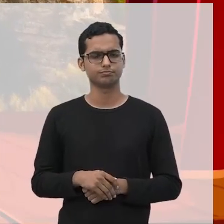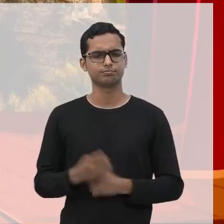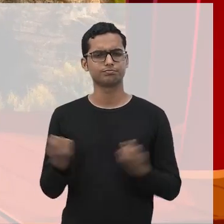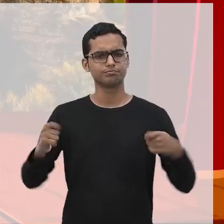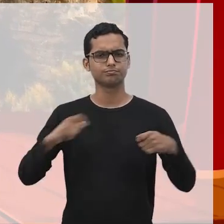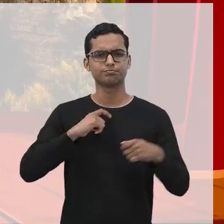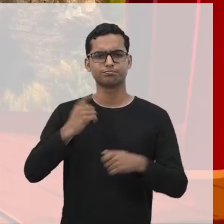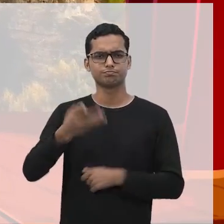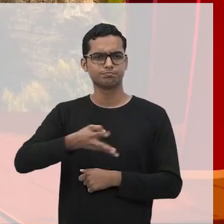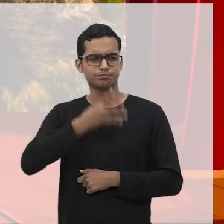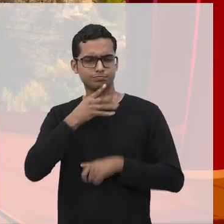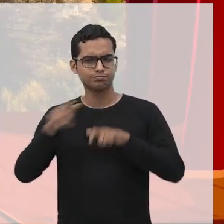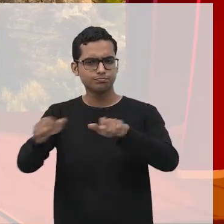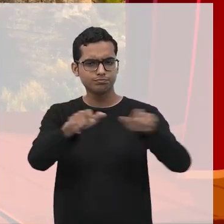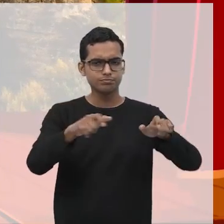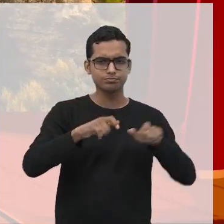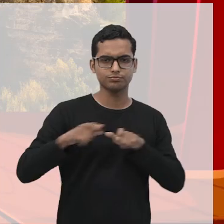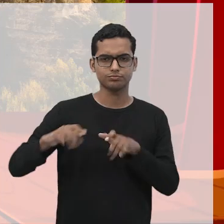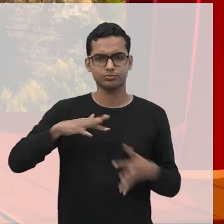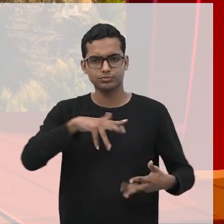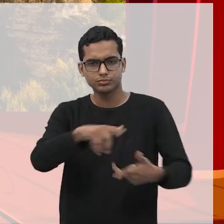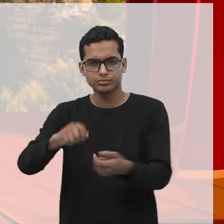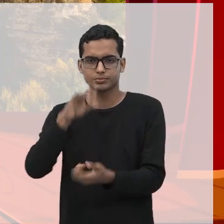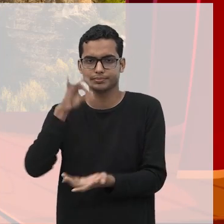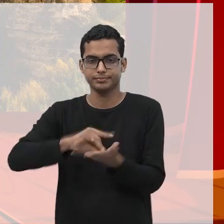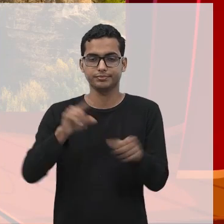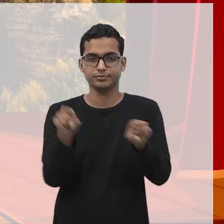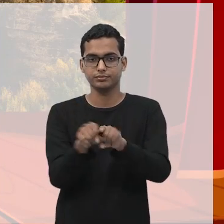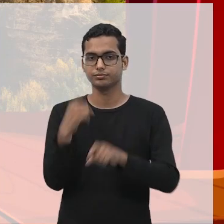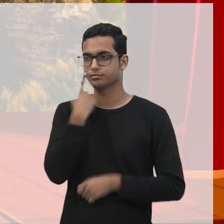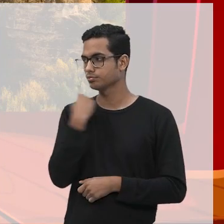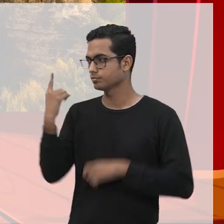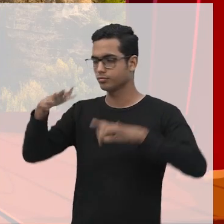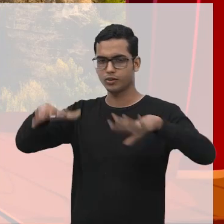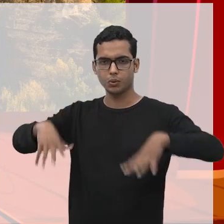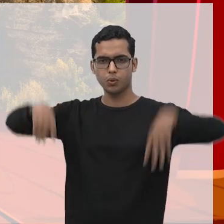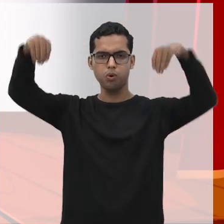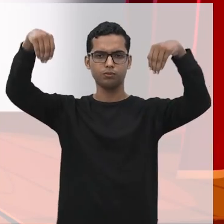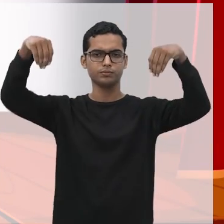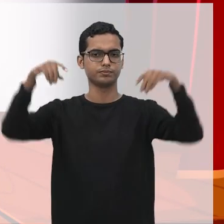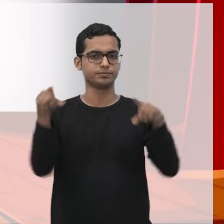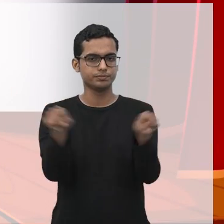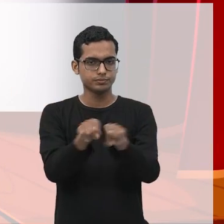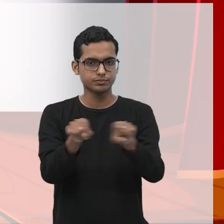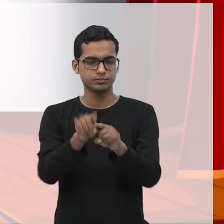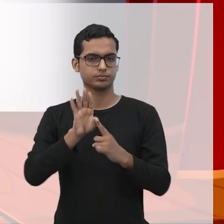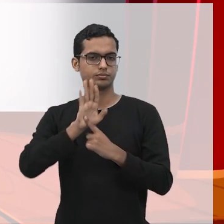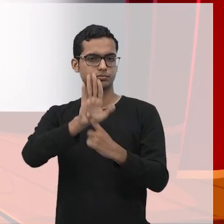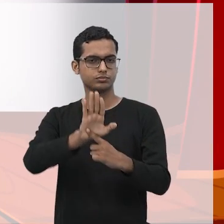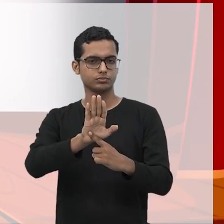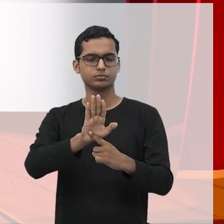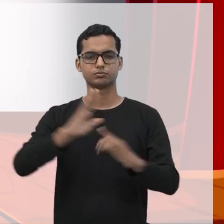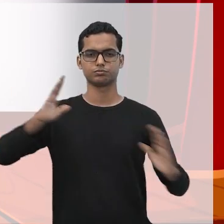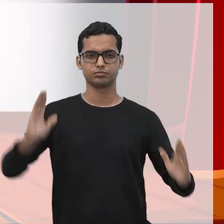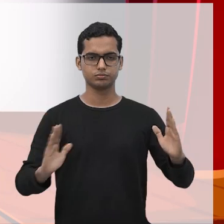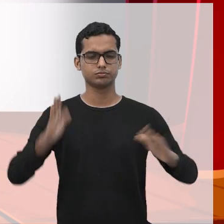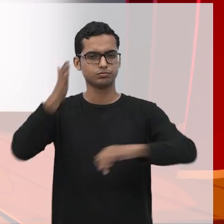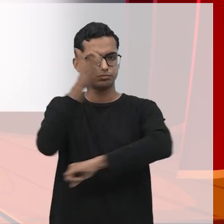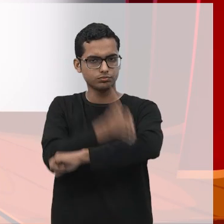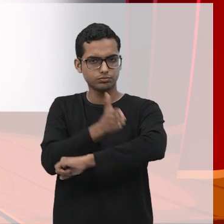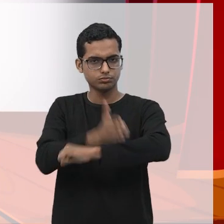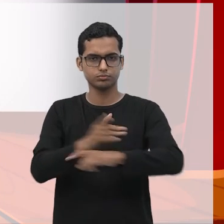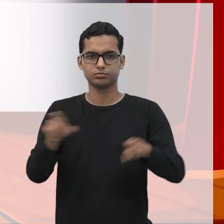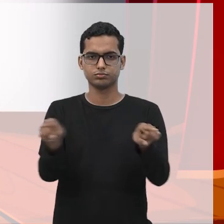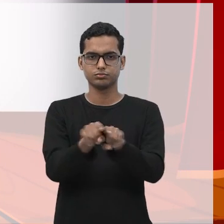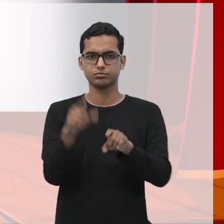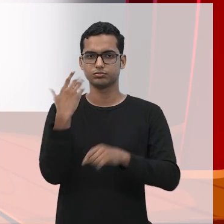por vários locais do mundo. Aqui vocês estão vendo um castelo que retrata a Idade Média. E aqui vocês